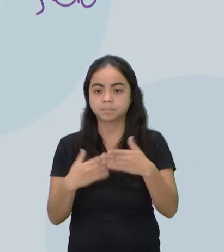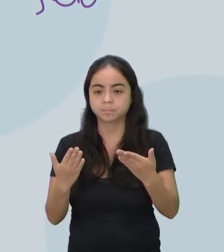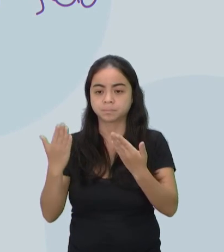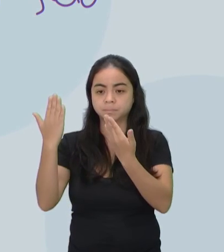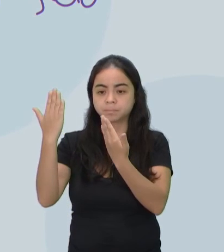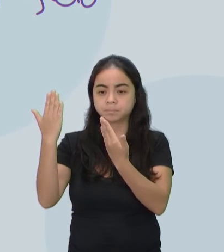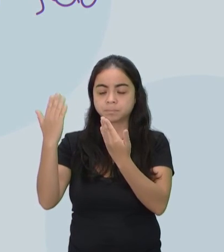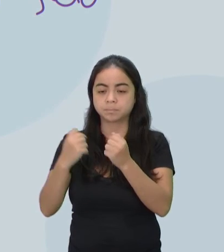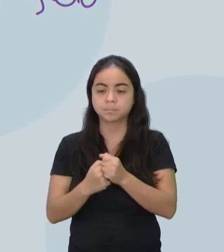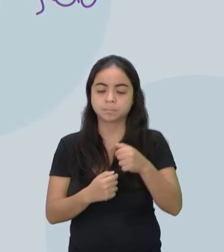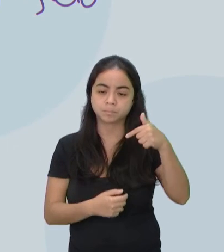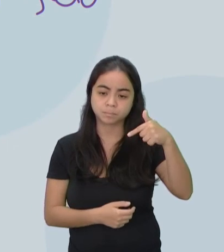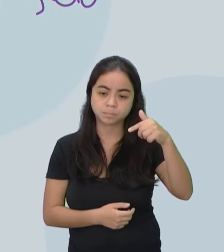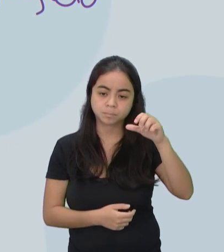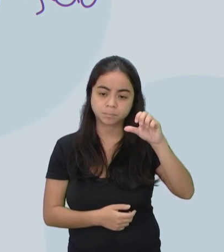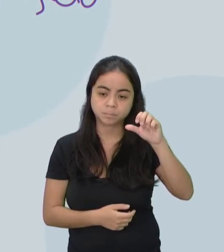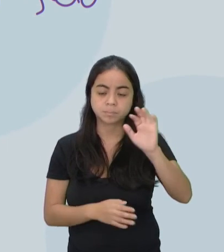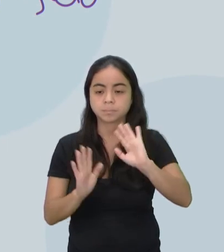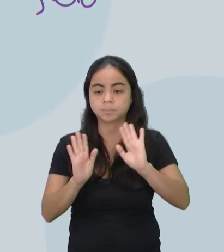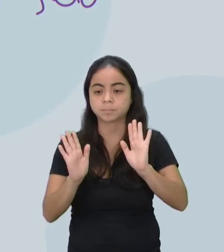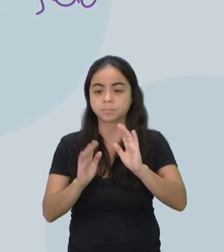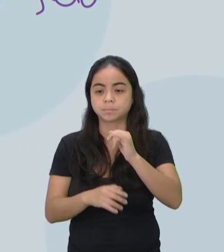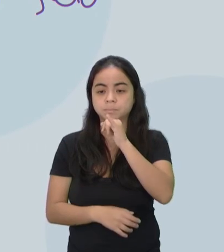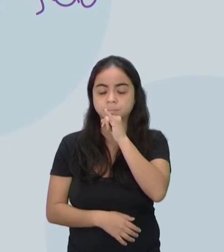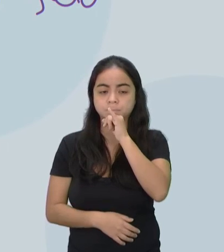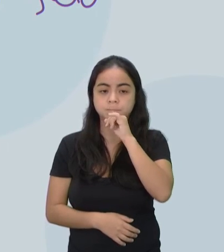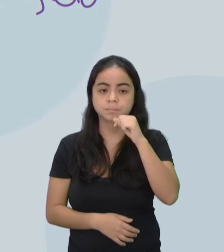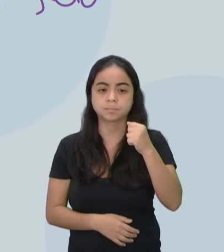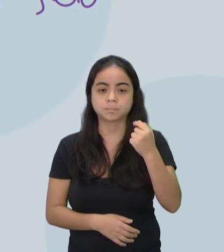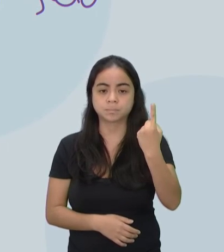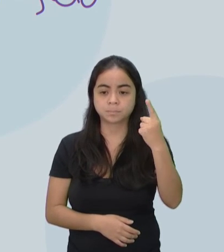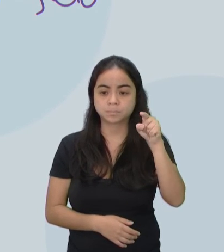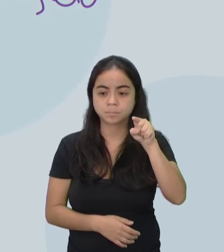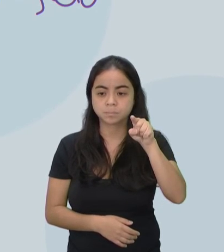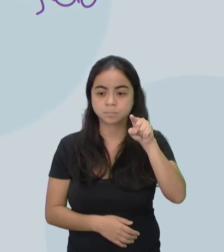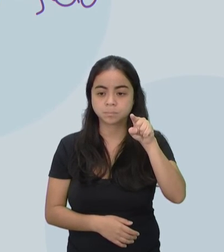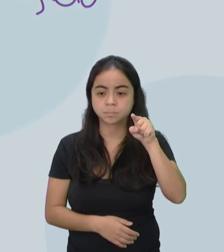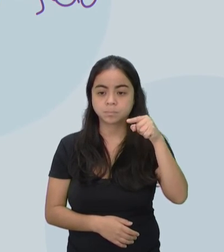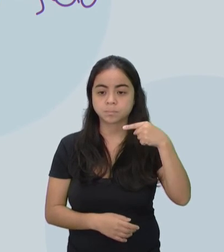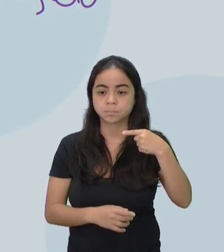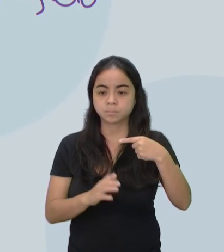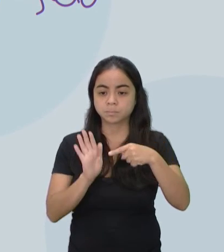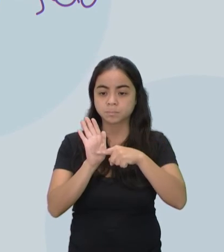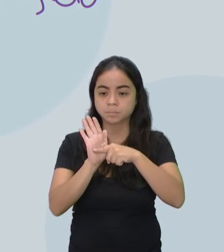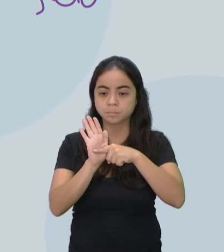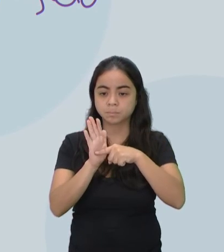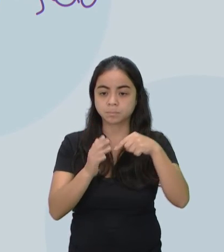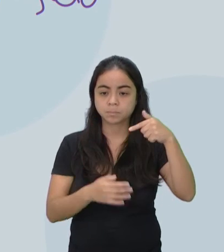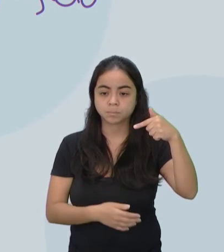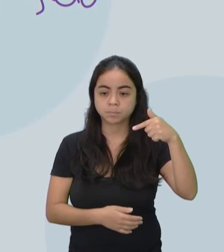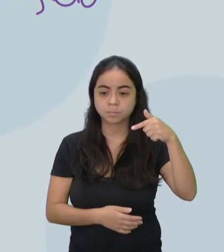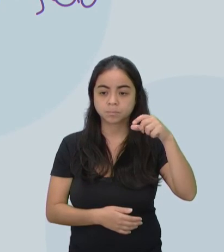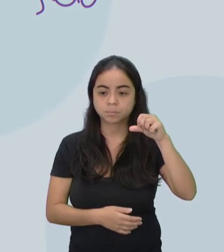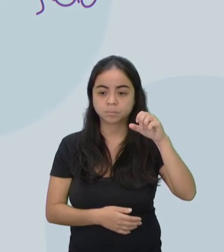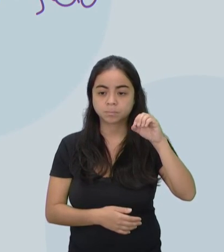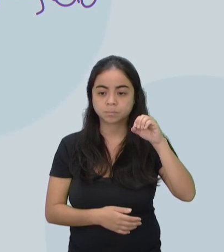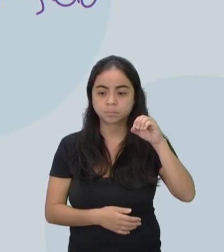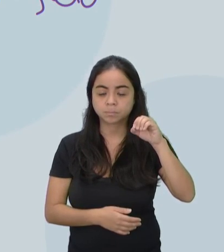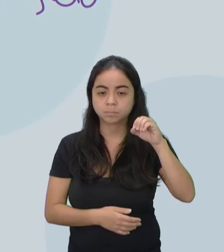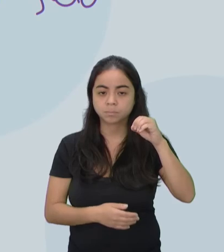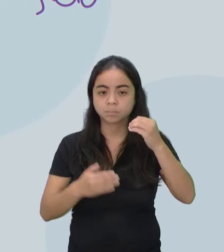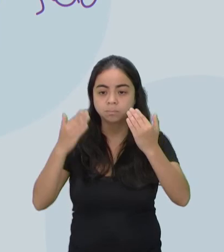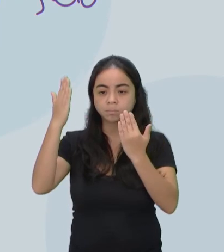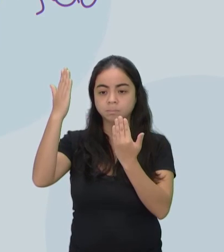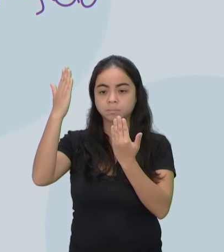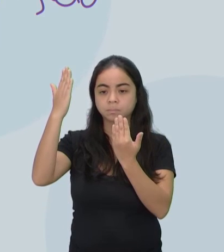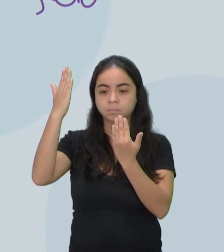o 790, o 1.000 menos o 790, ó. O 1.000 menos